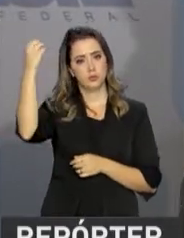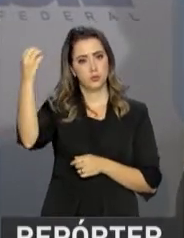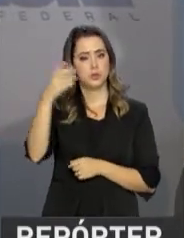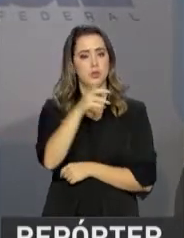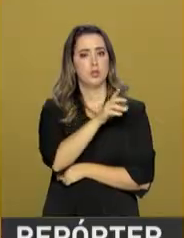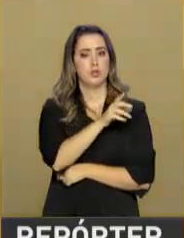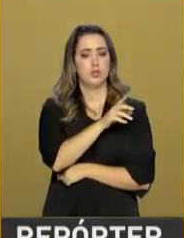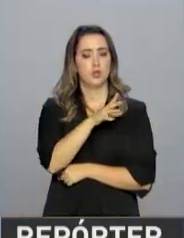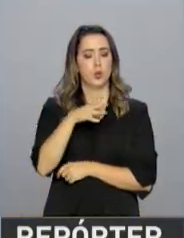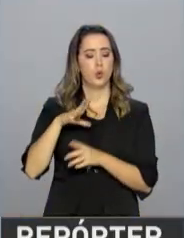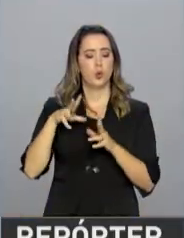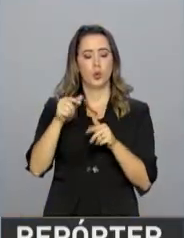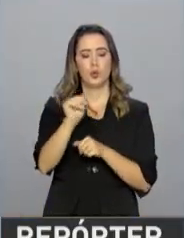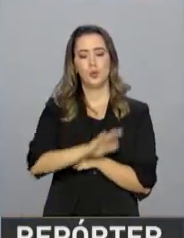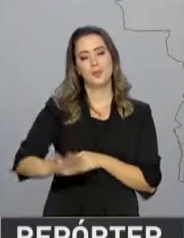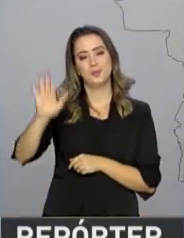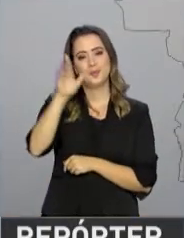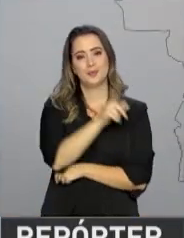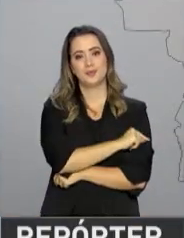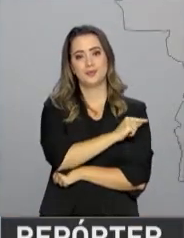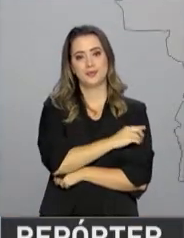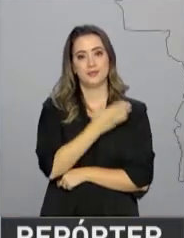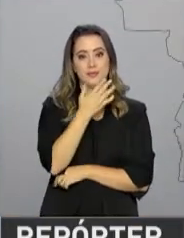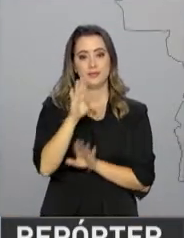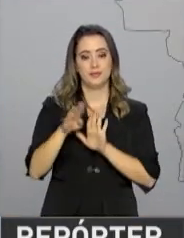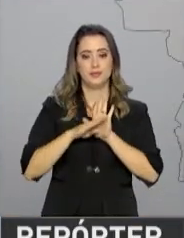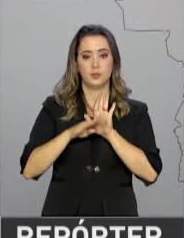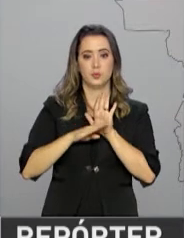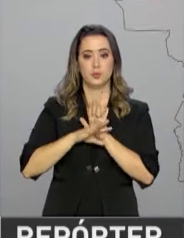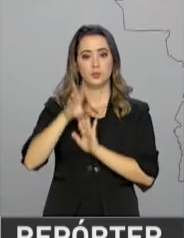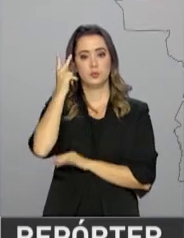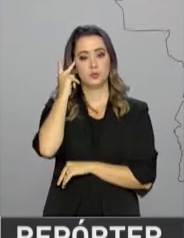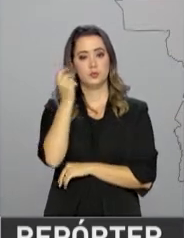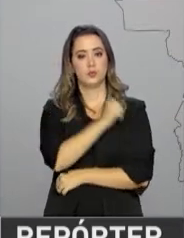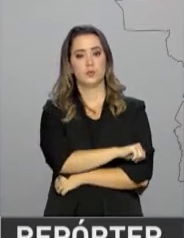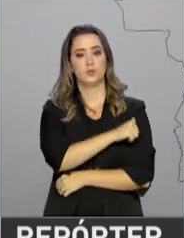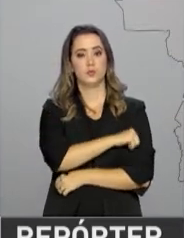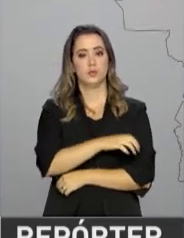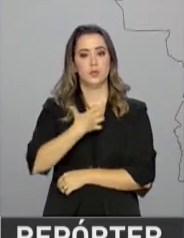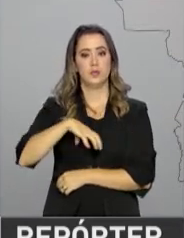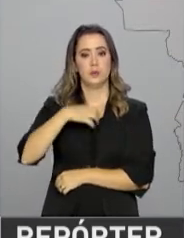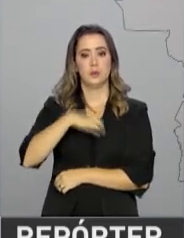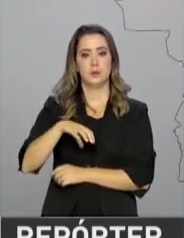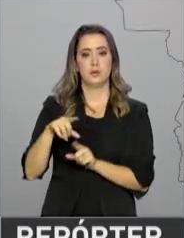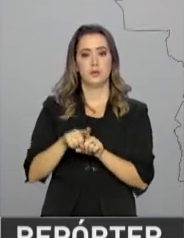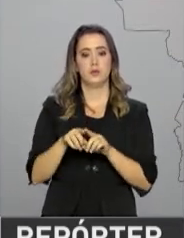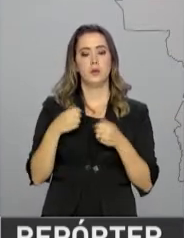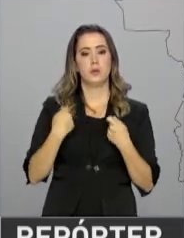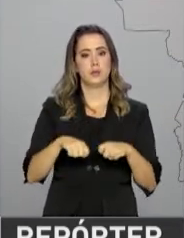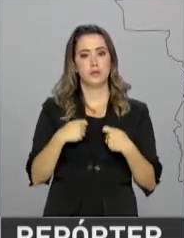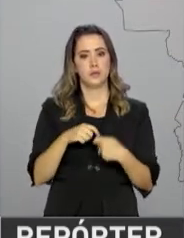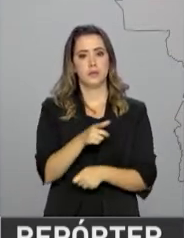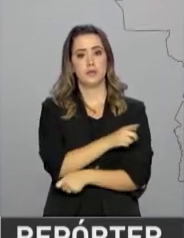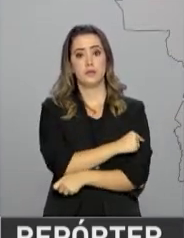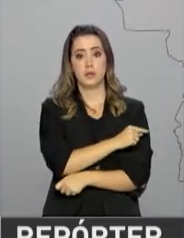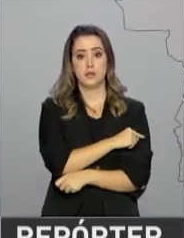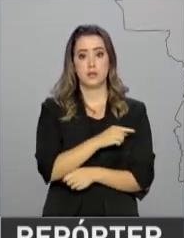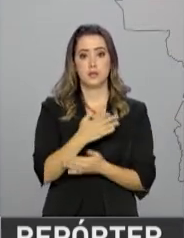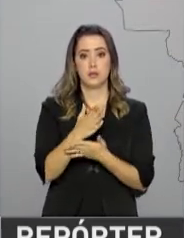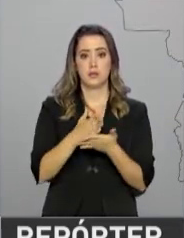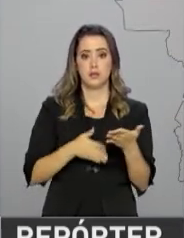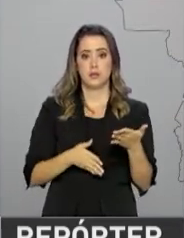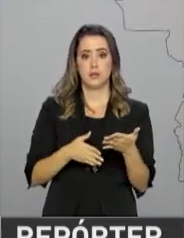igualmente segundo o cronograma de vacinação são paulo rio de janeiro e bahia vão continuar com a dose